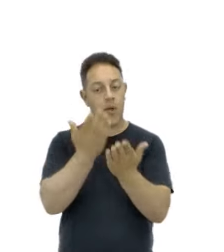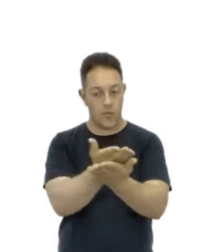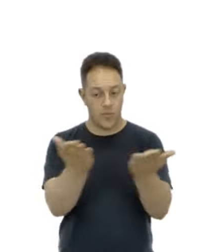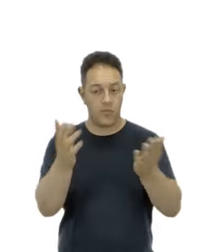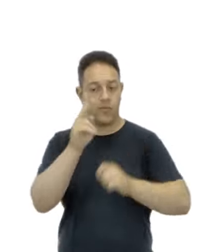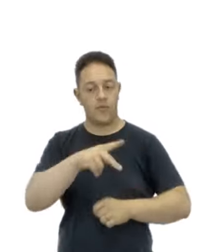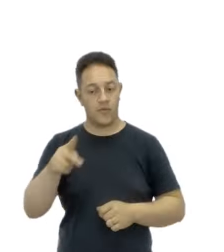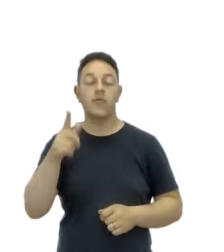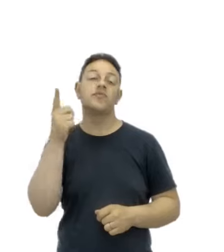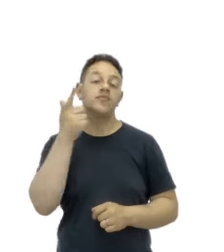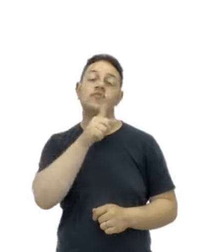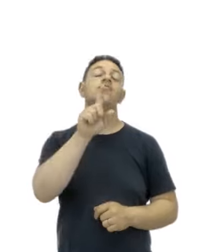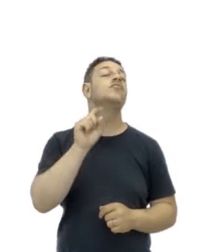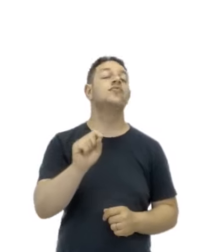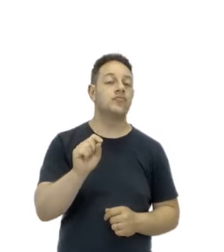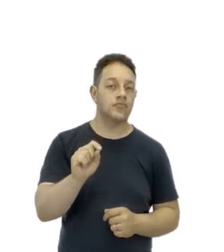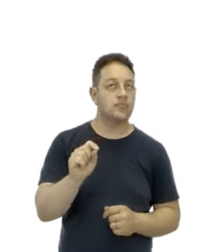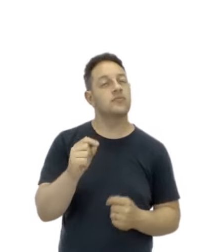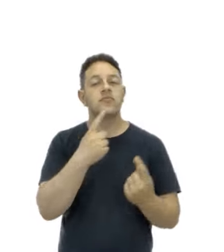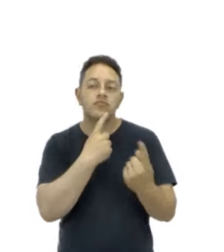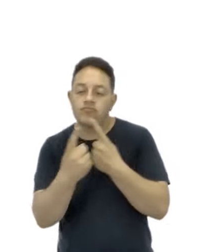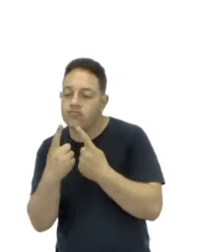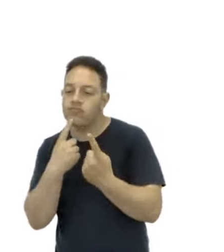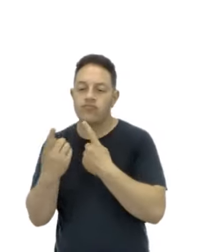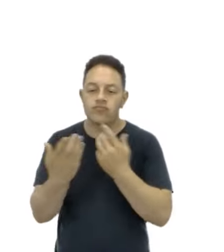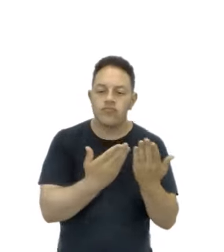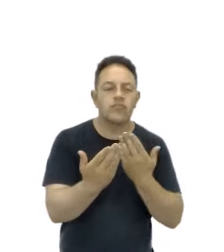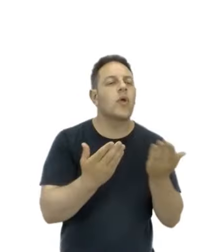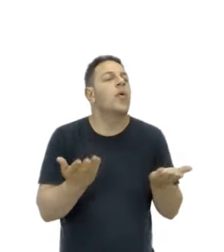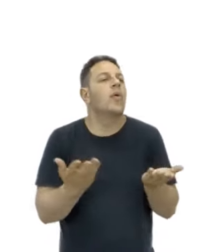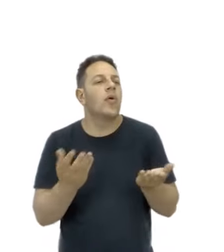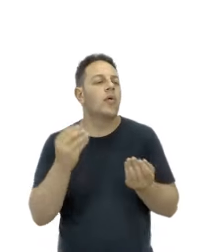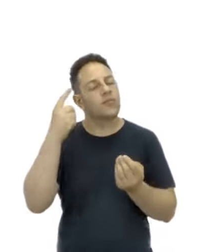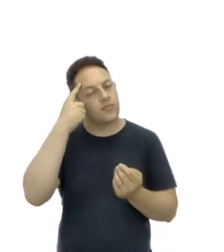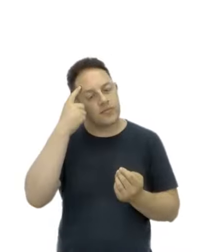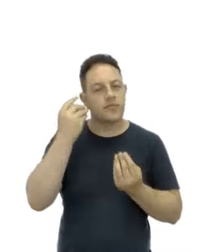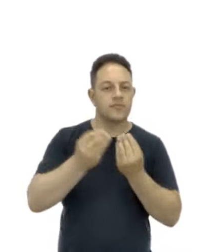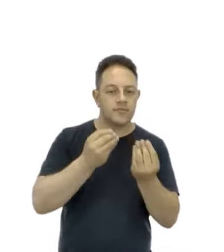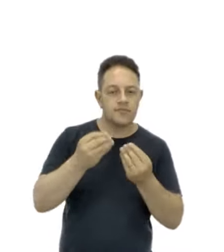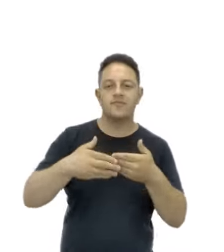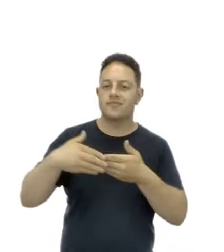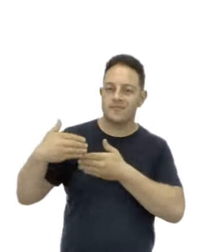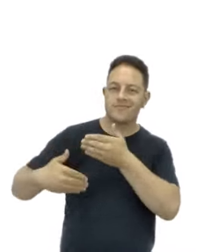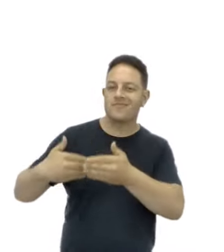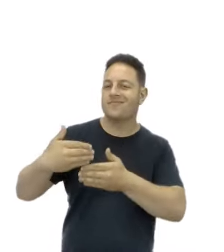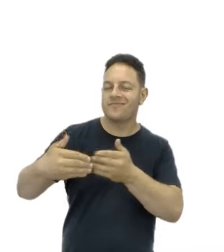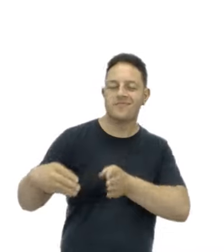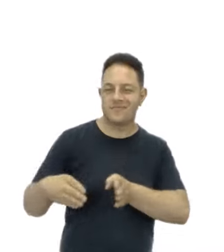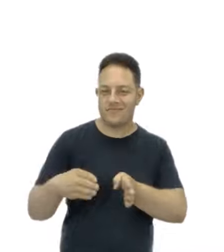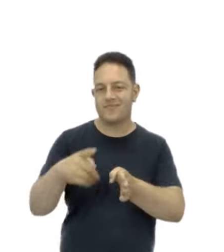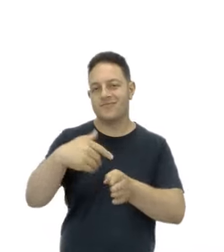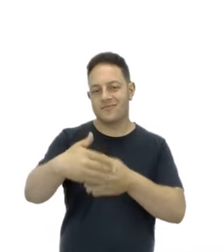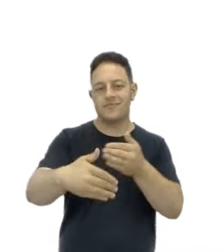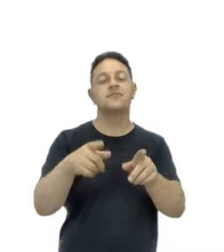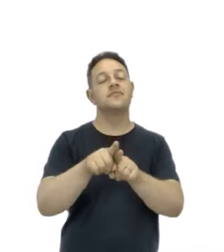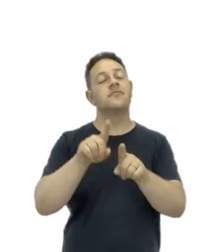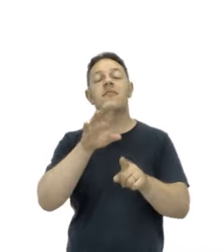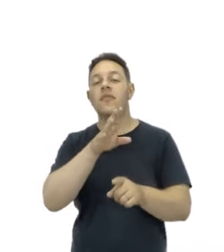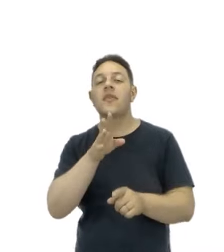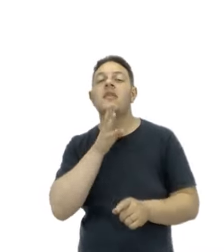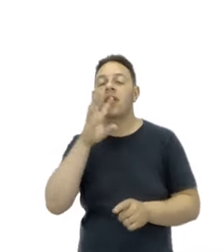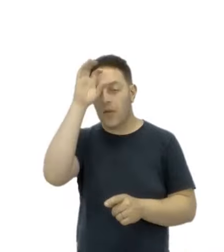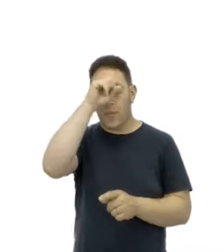professores, para que possam discutir algumas ações realizadas nesse percurso e aprofundar os